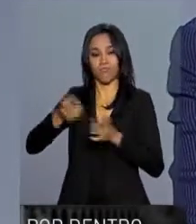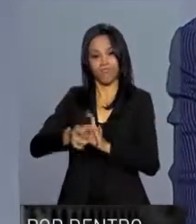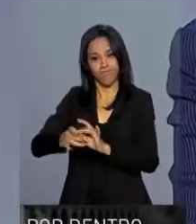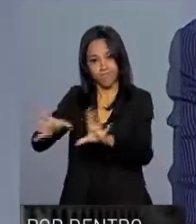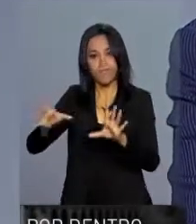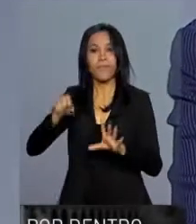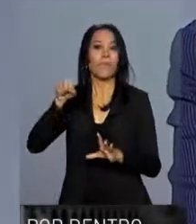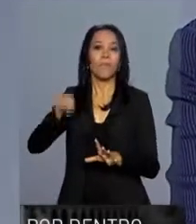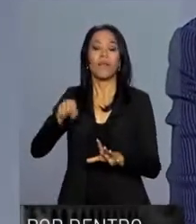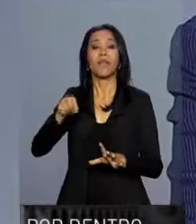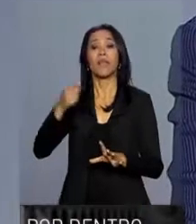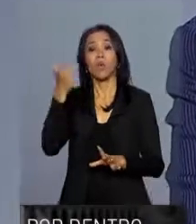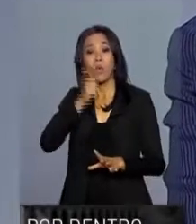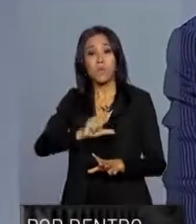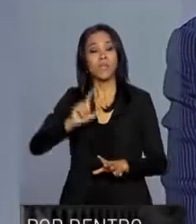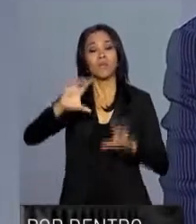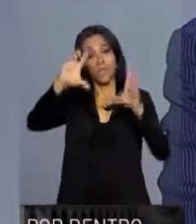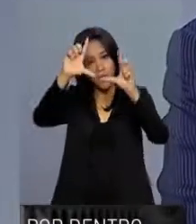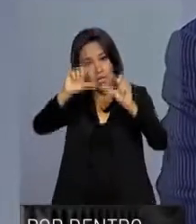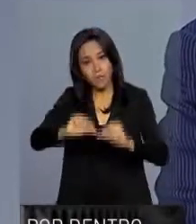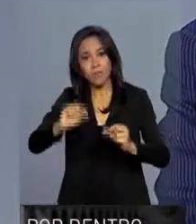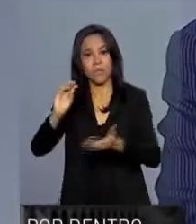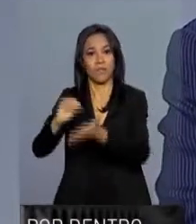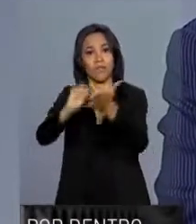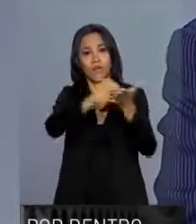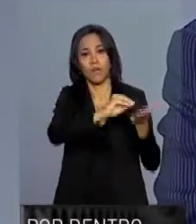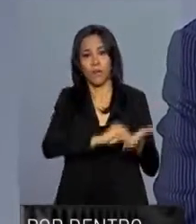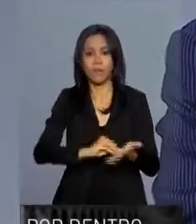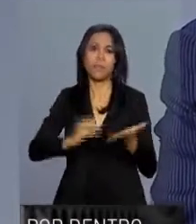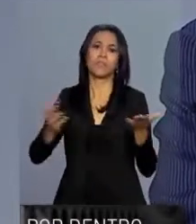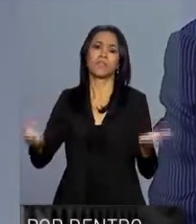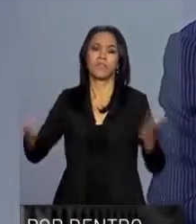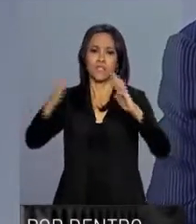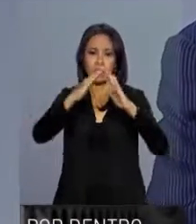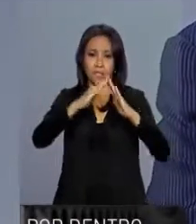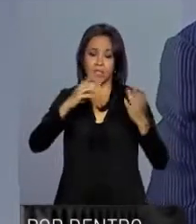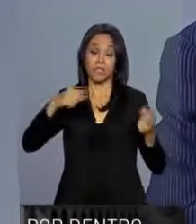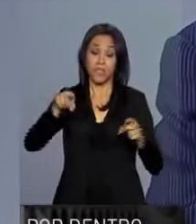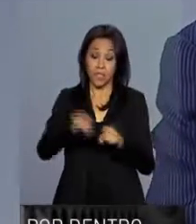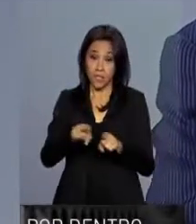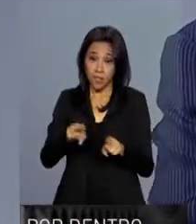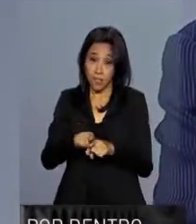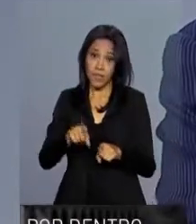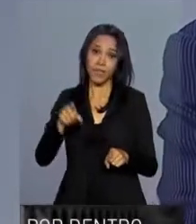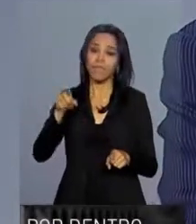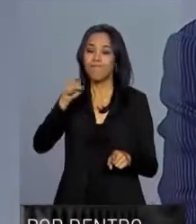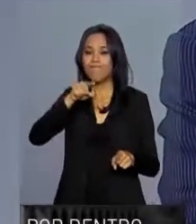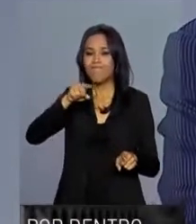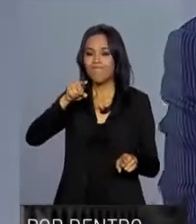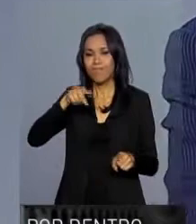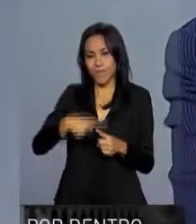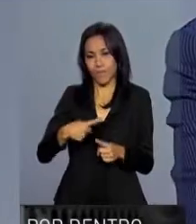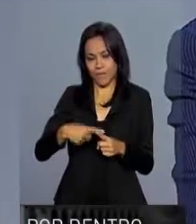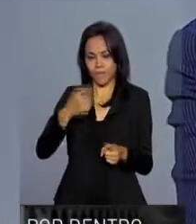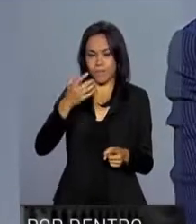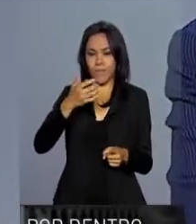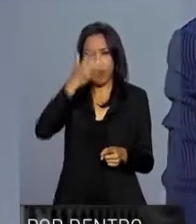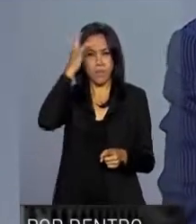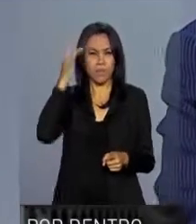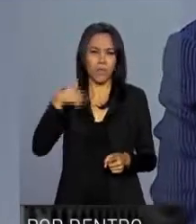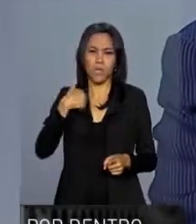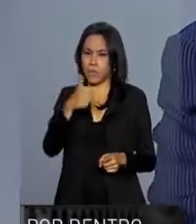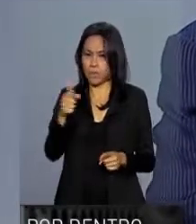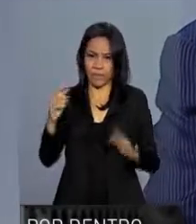o déficit habitacional mas também minimizar o défice da qualificação habitacional porque o brasileiro aquele que não tem